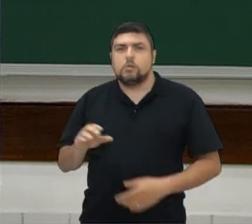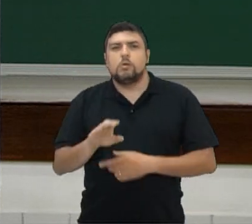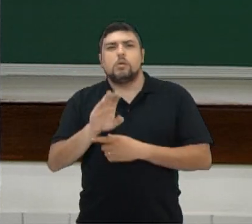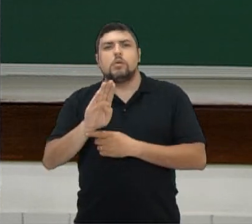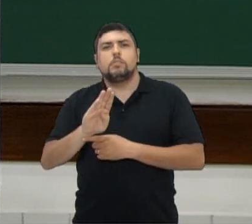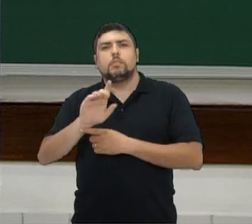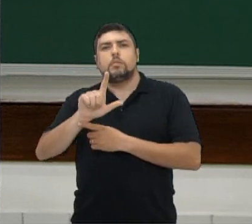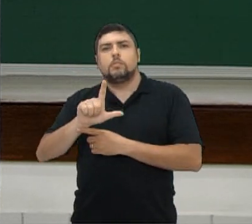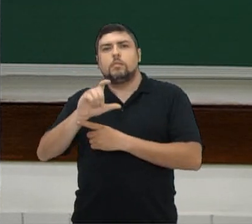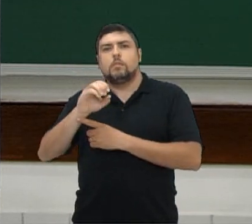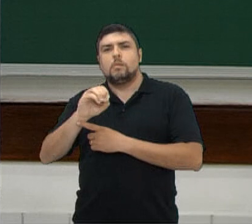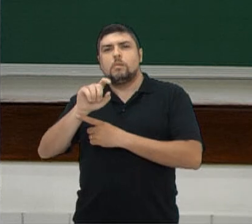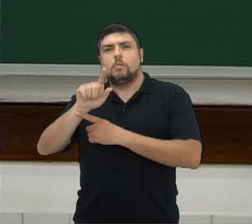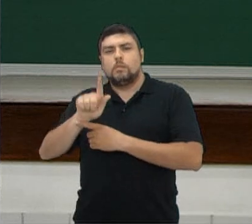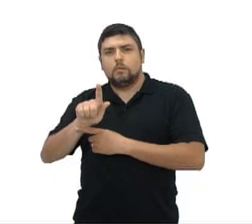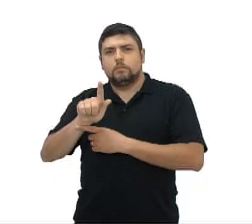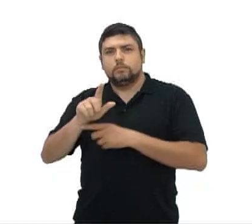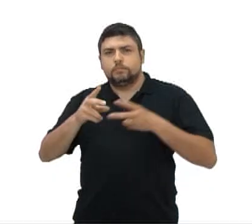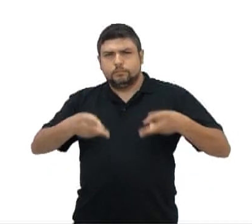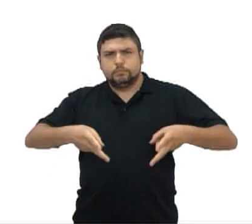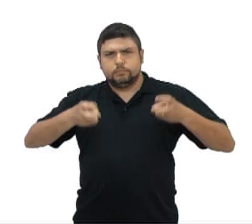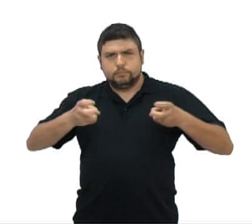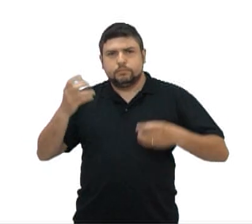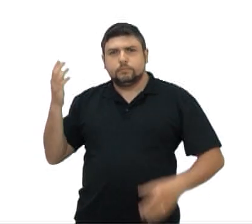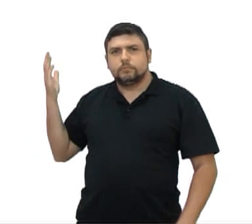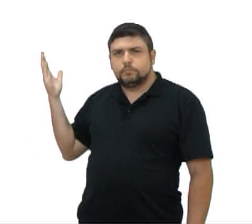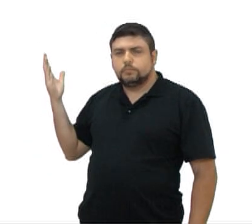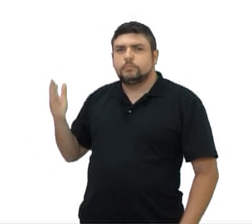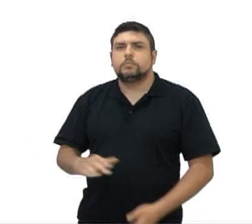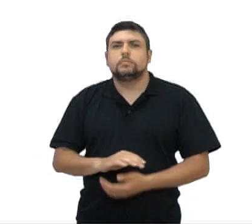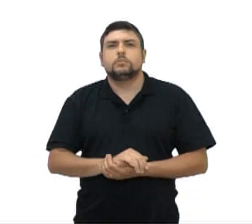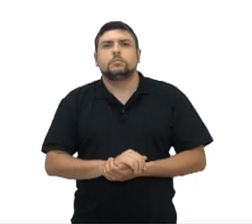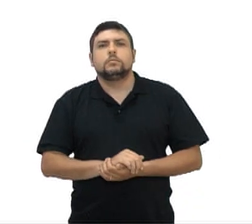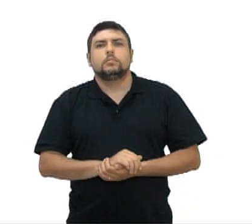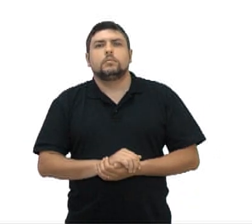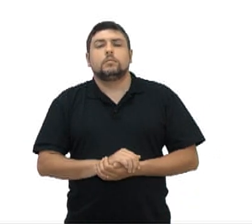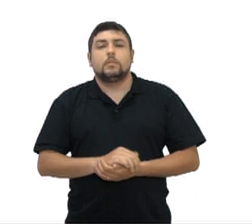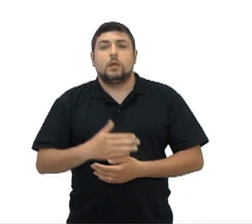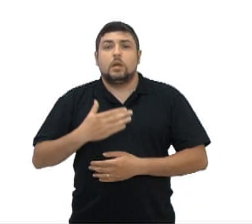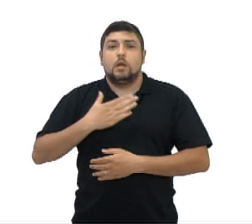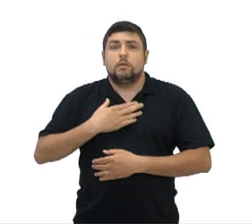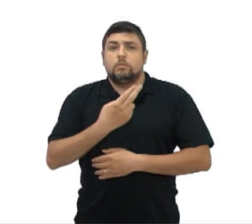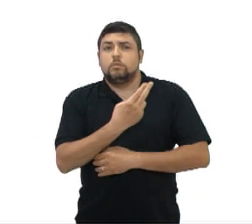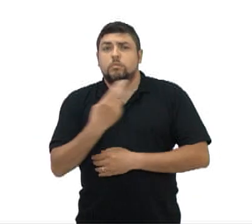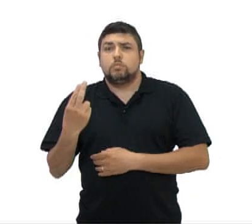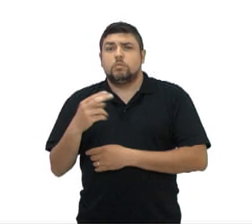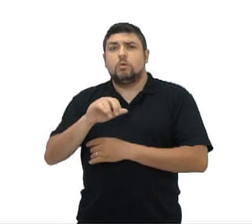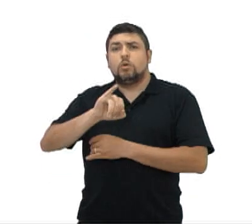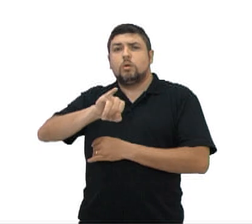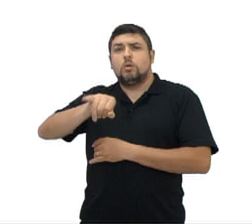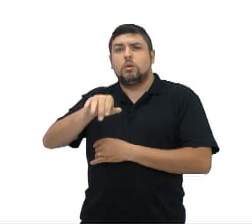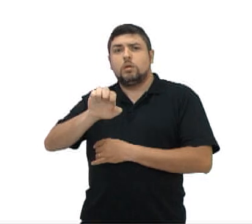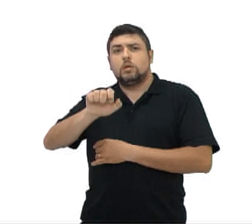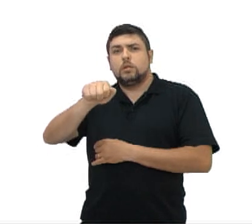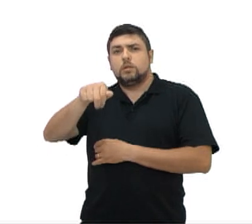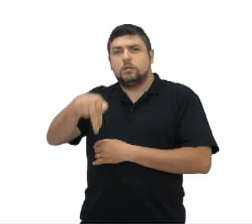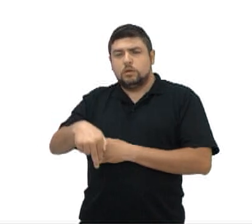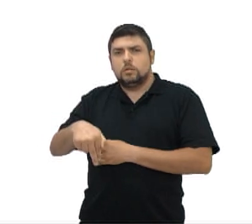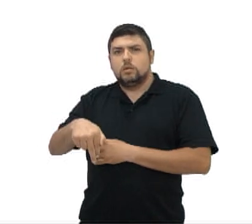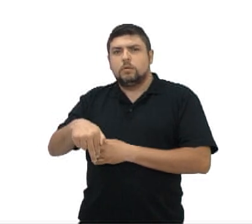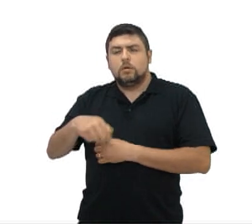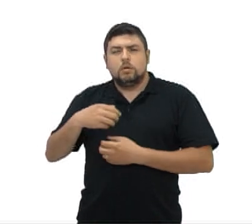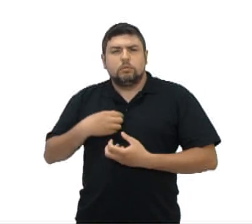modelo para vocês observarem, olha lá. Então, o relato pessoal diz assim: meu nome é Jean, eu vou falar um pouco da